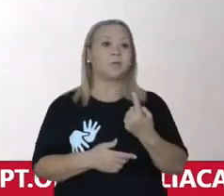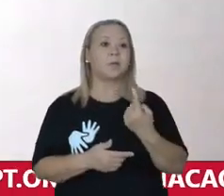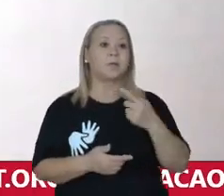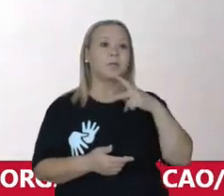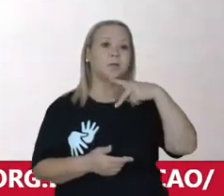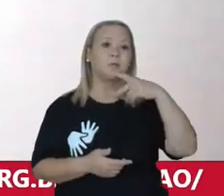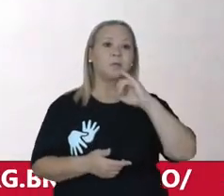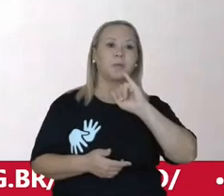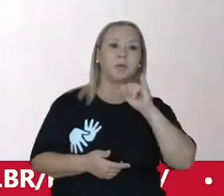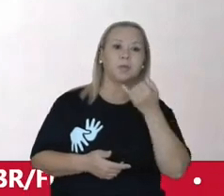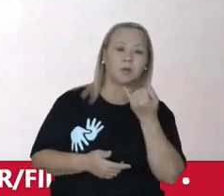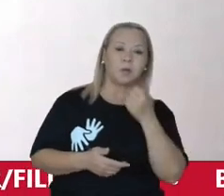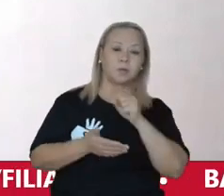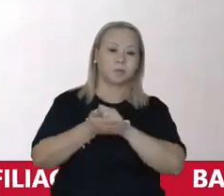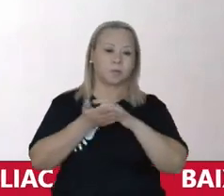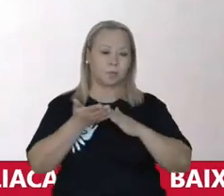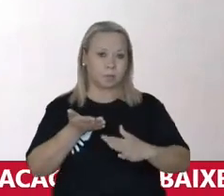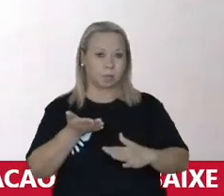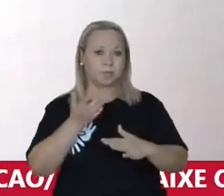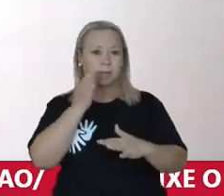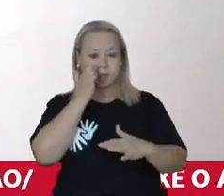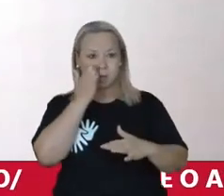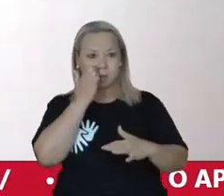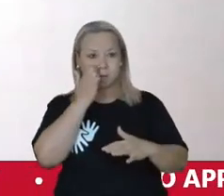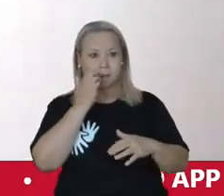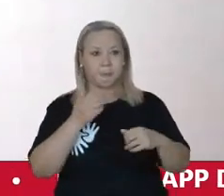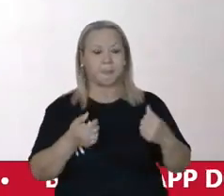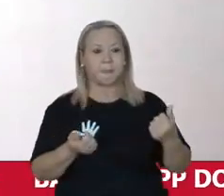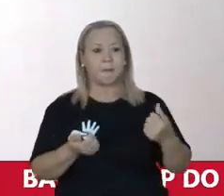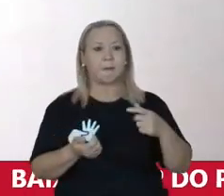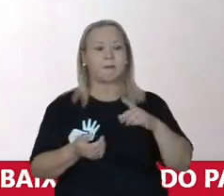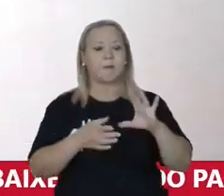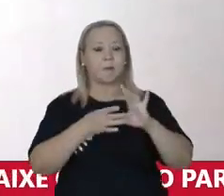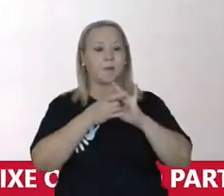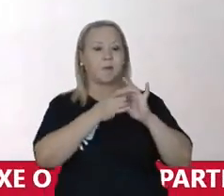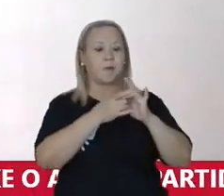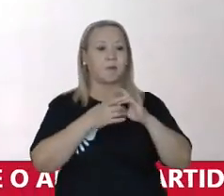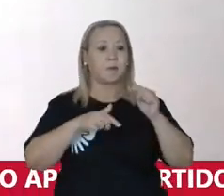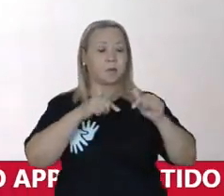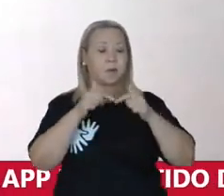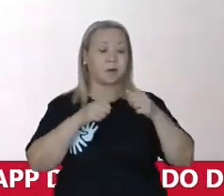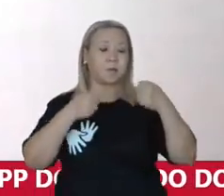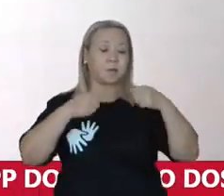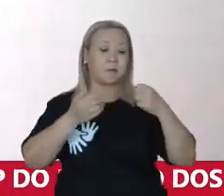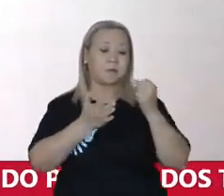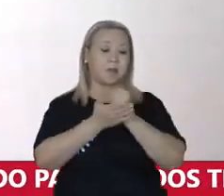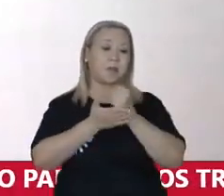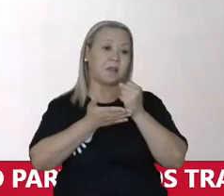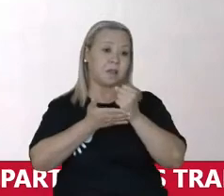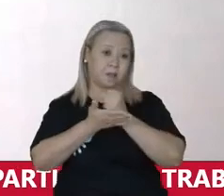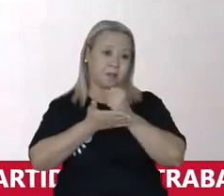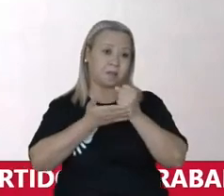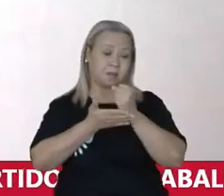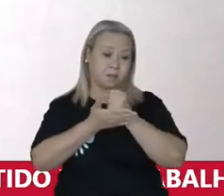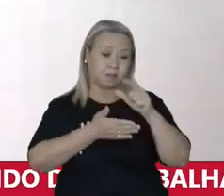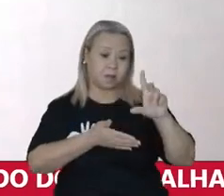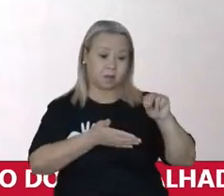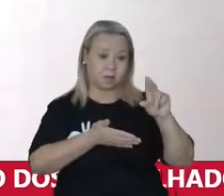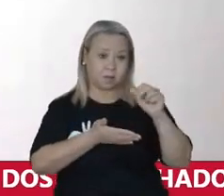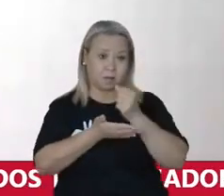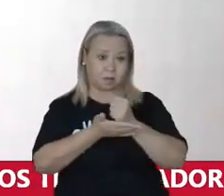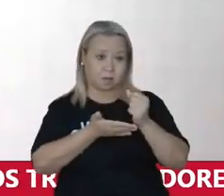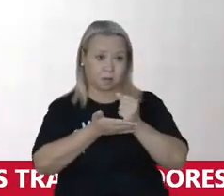se ela fosse da atividade fim, ela teria que ser, se tivesse um vínculo trabalhista, ela teria que ser registrada, ter a carteira de trabalho